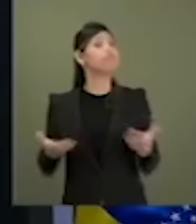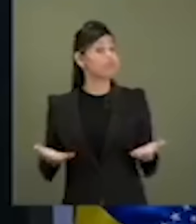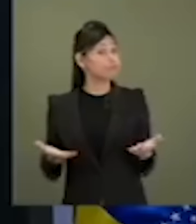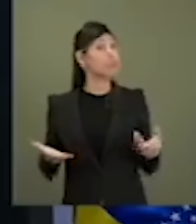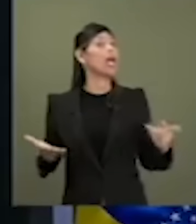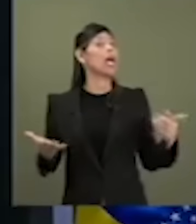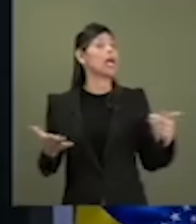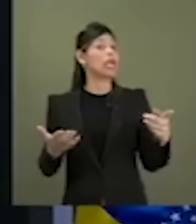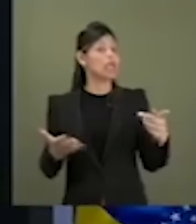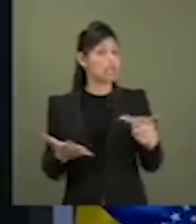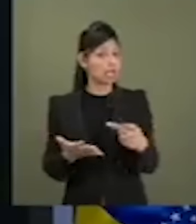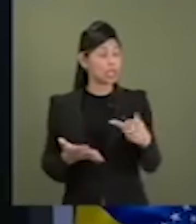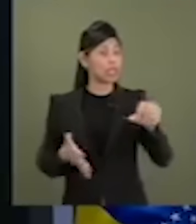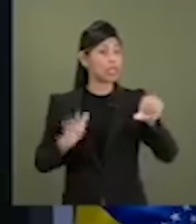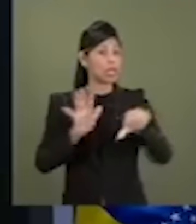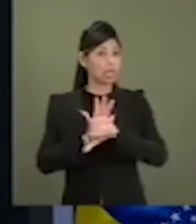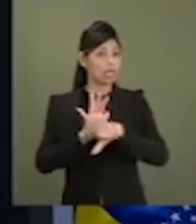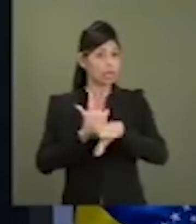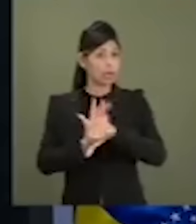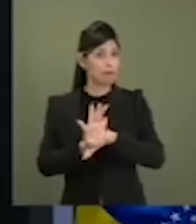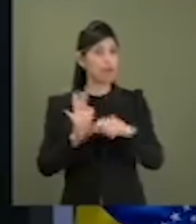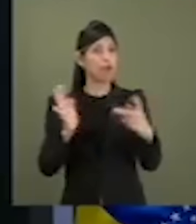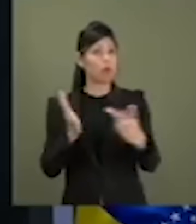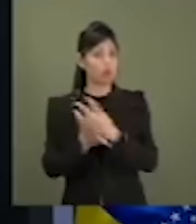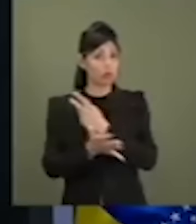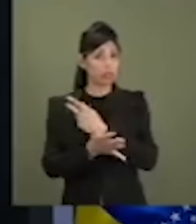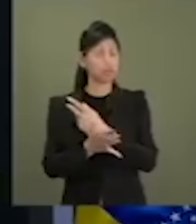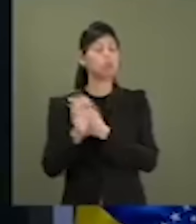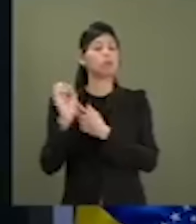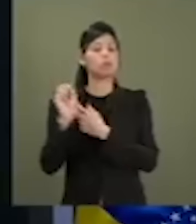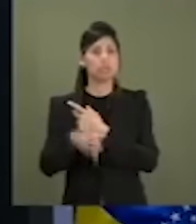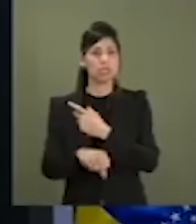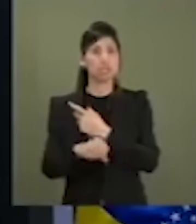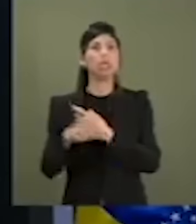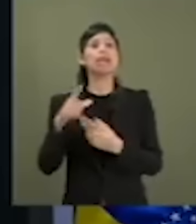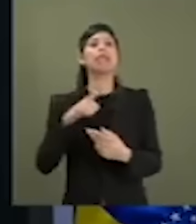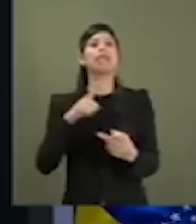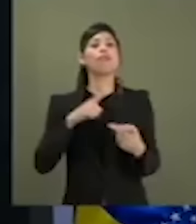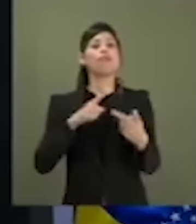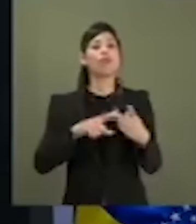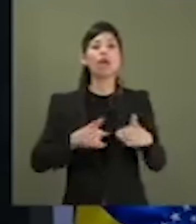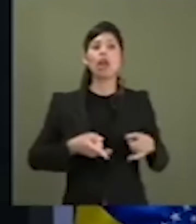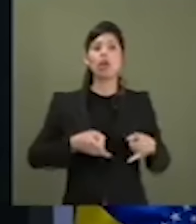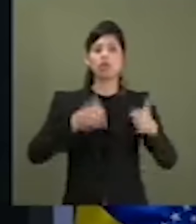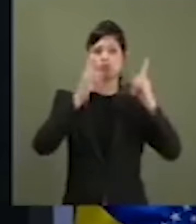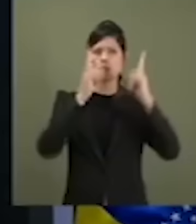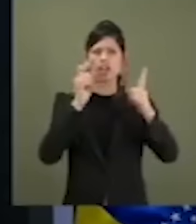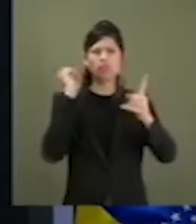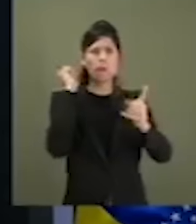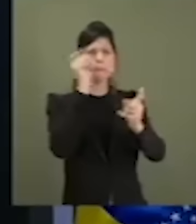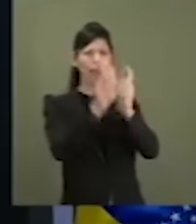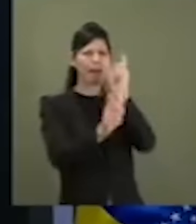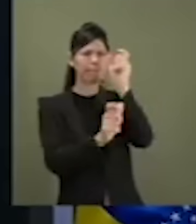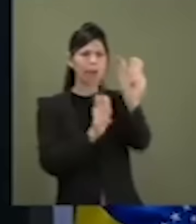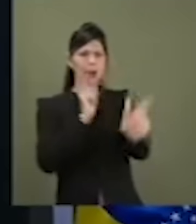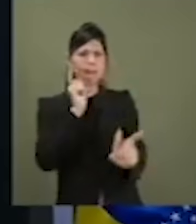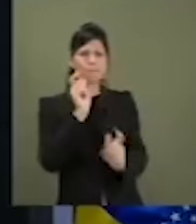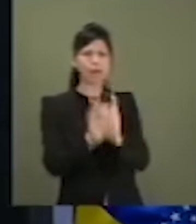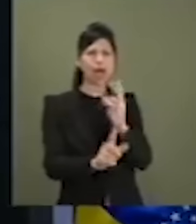Aconteceram. Houve invasão aos prédios, houve depredação, houve agressão a